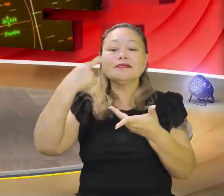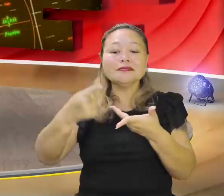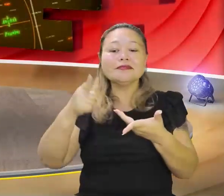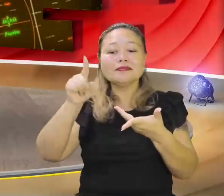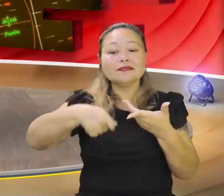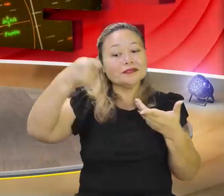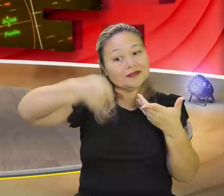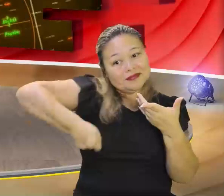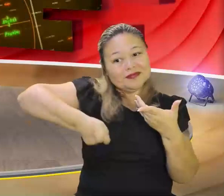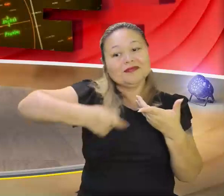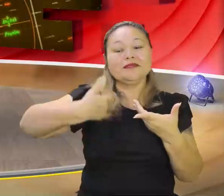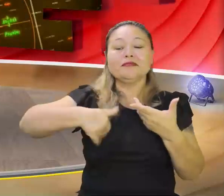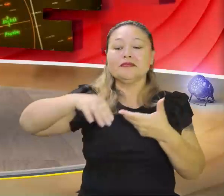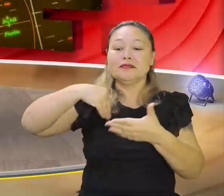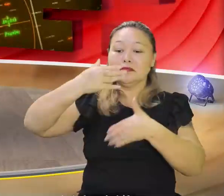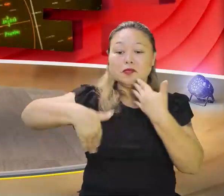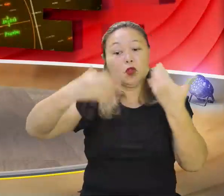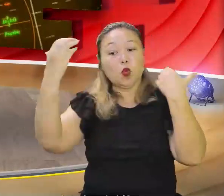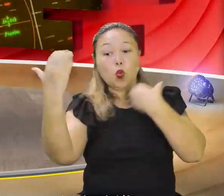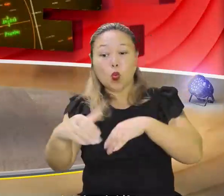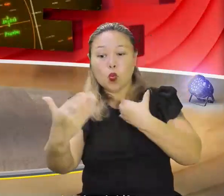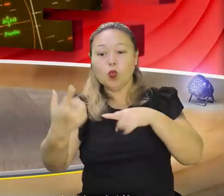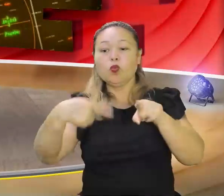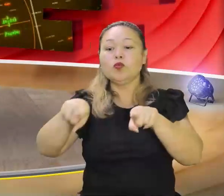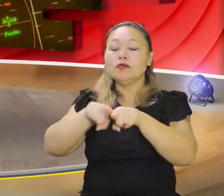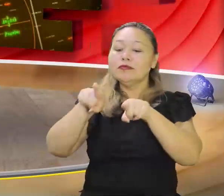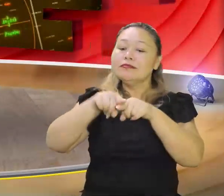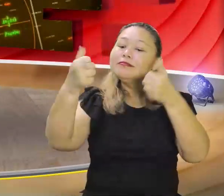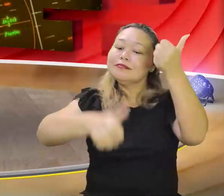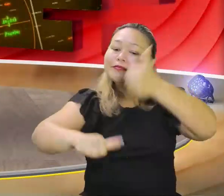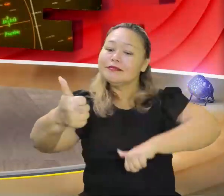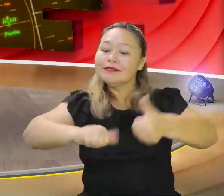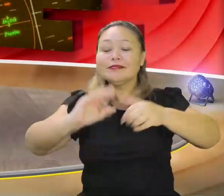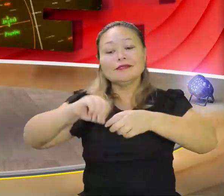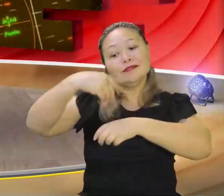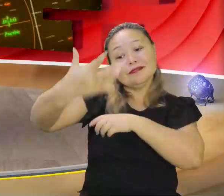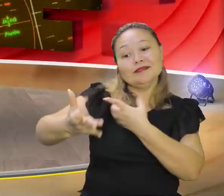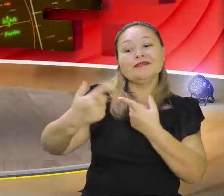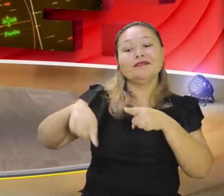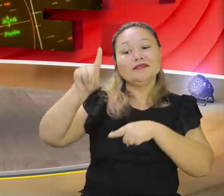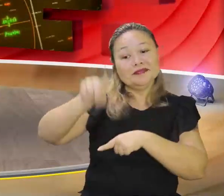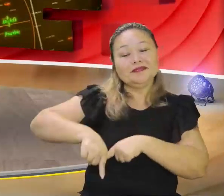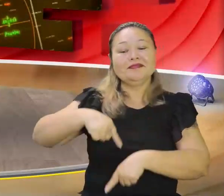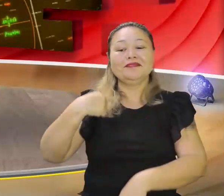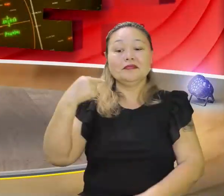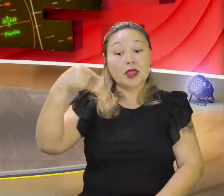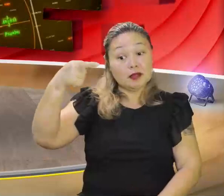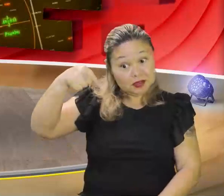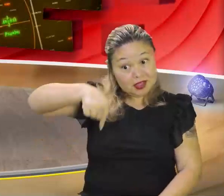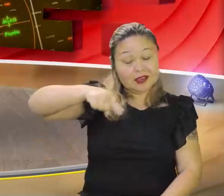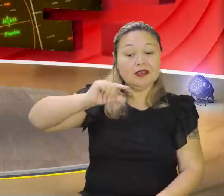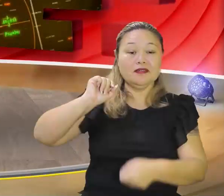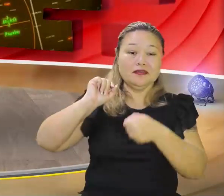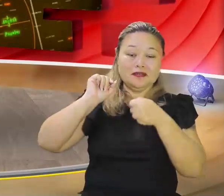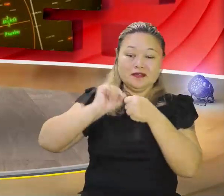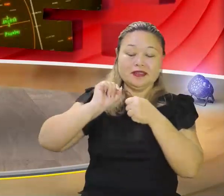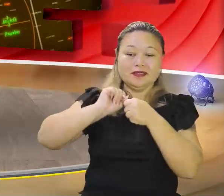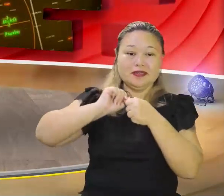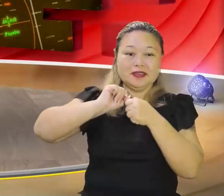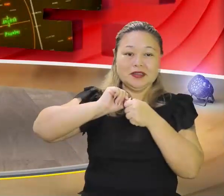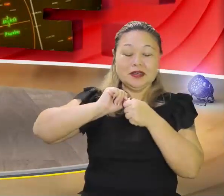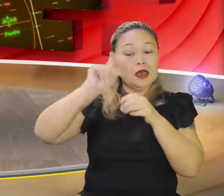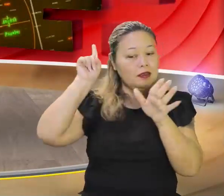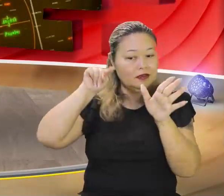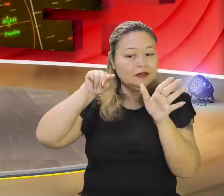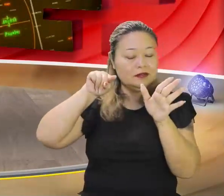cobrado aí nos concursos, né? Nas avaliações externas. Então, é para isso que a gente está aqui fazendo essa